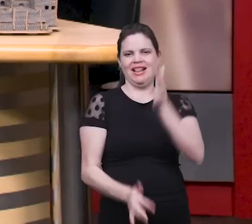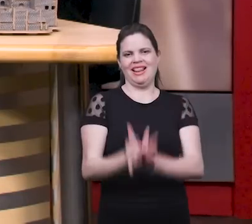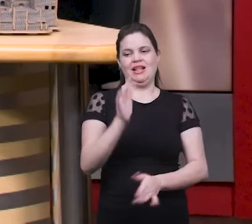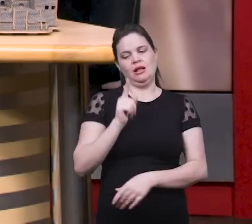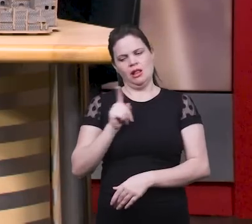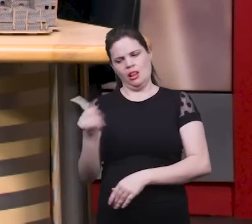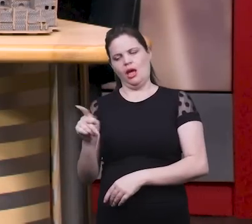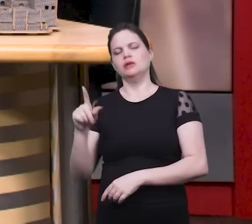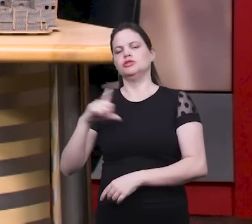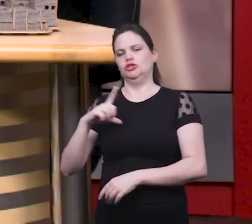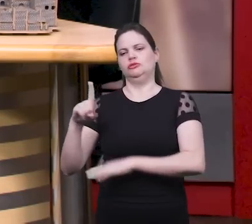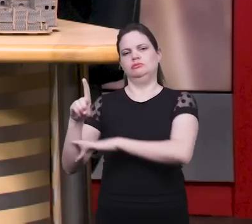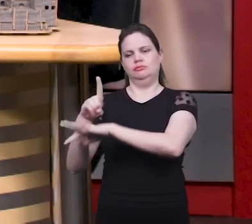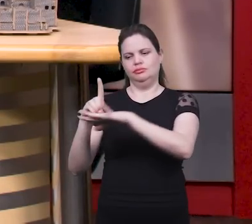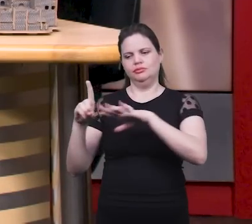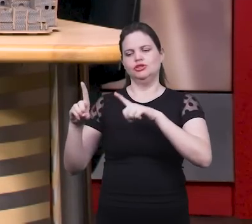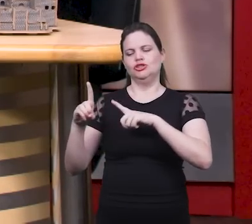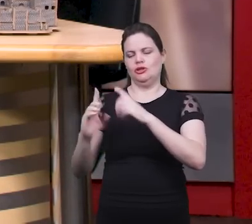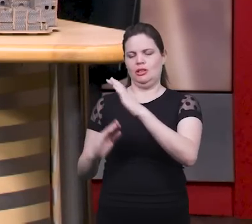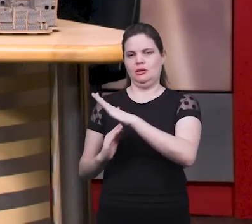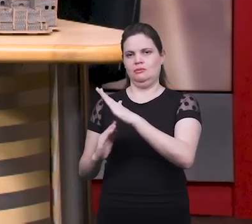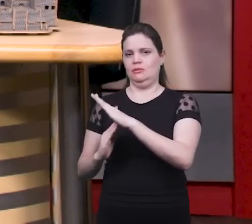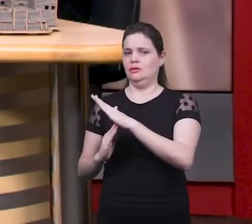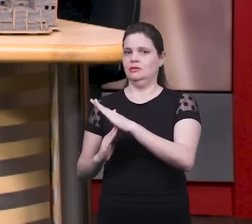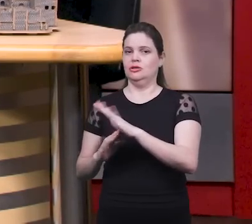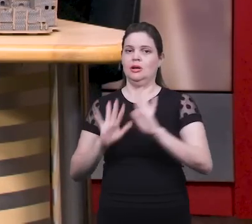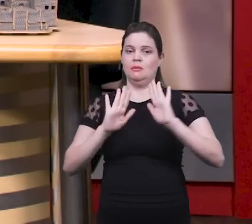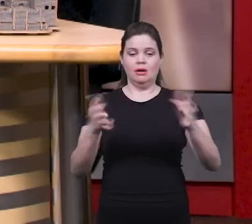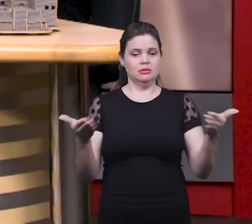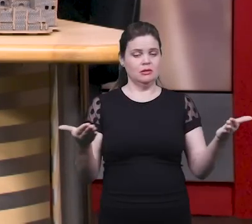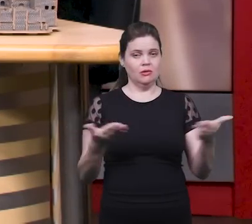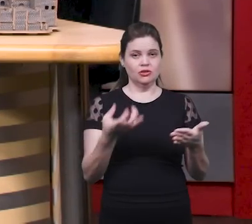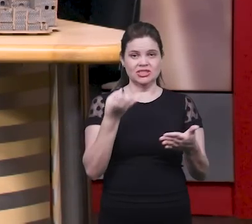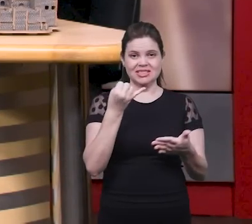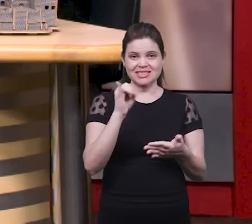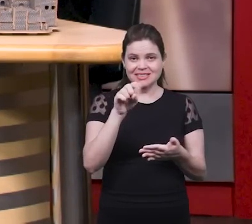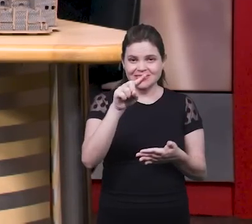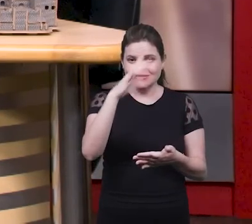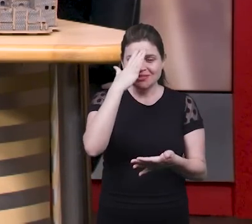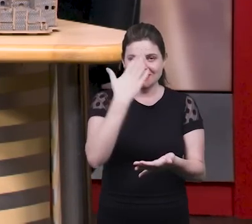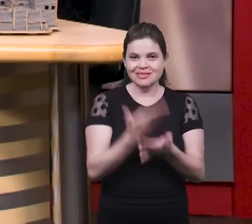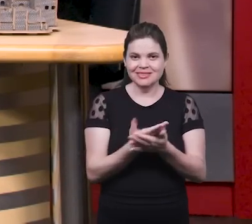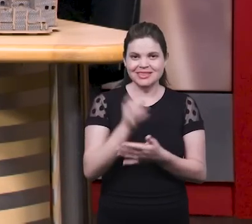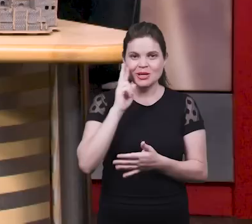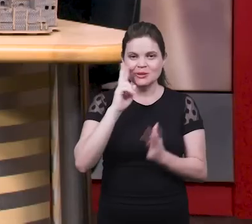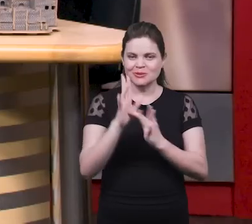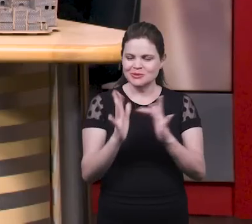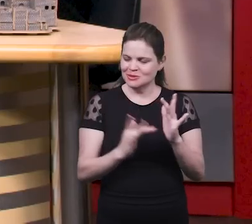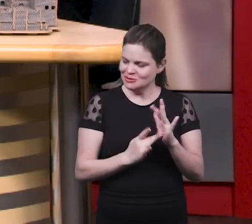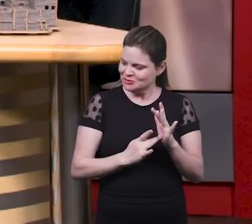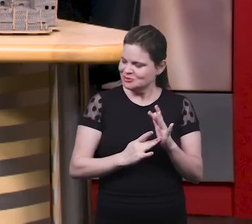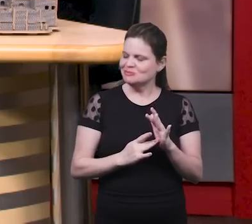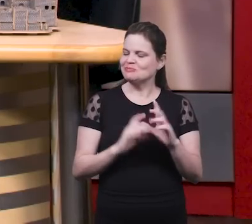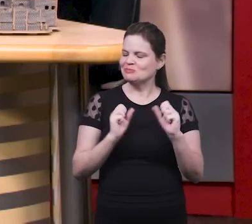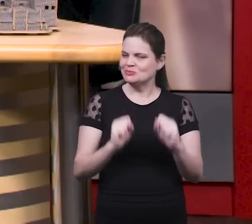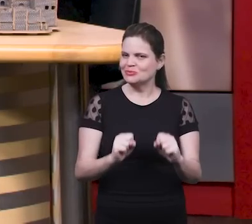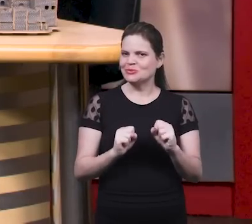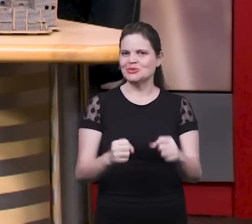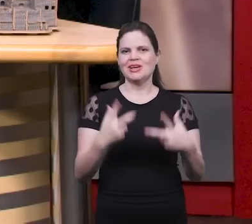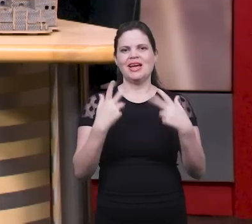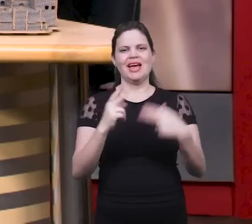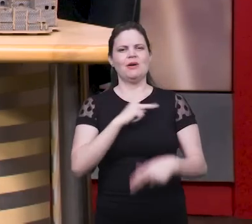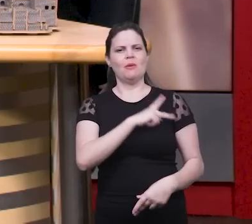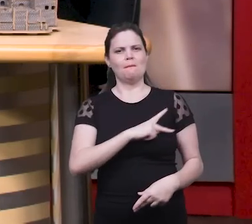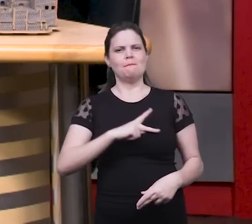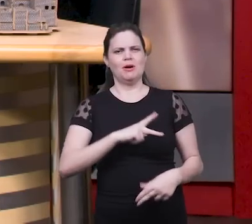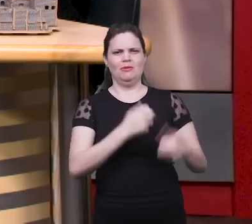Espírito Santo não tem limite, é só você crer no Senhor Jesus. Jesus falou, Paulo falou muito bem para aquele cara, você crê no